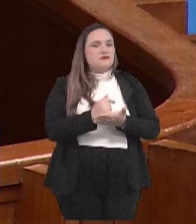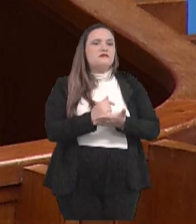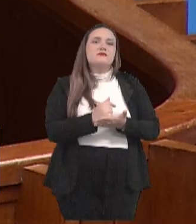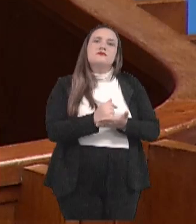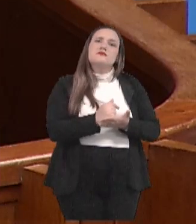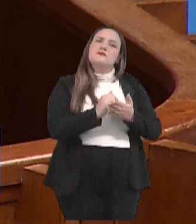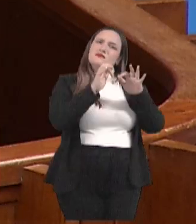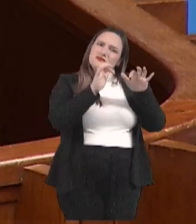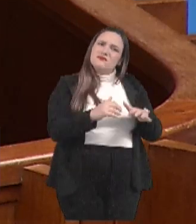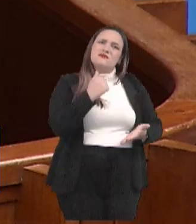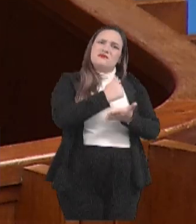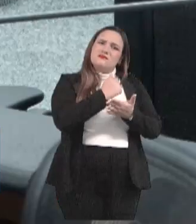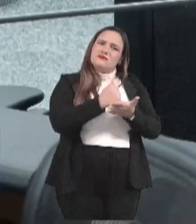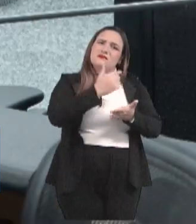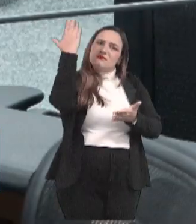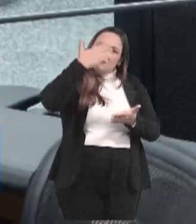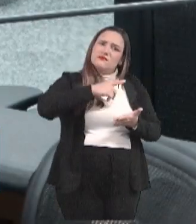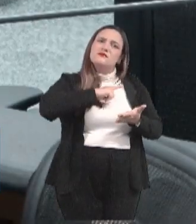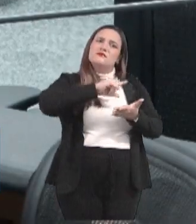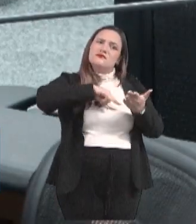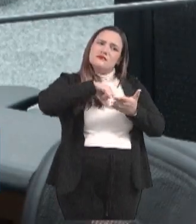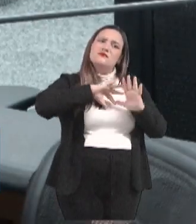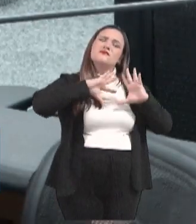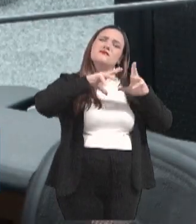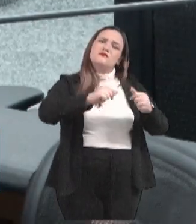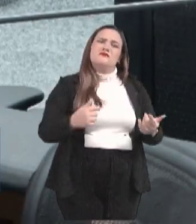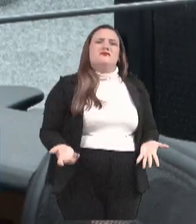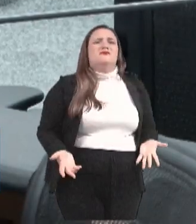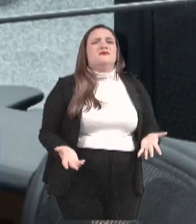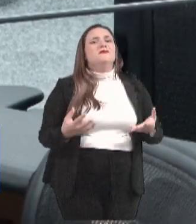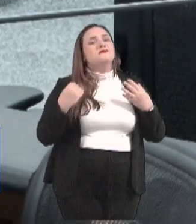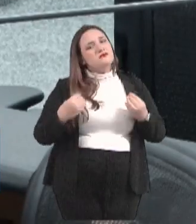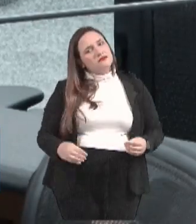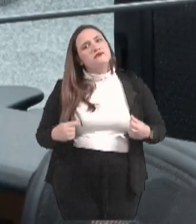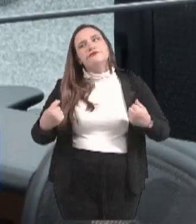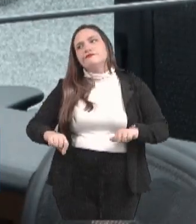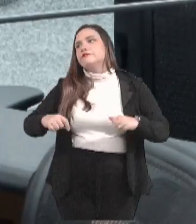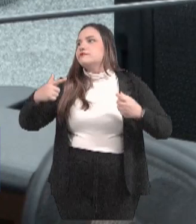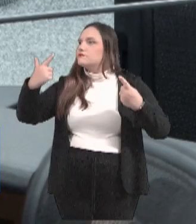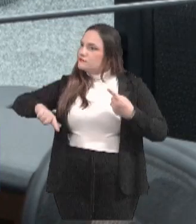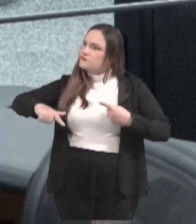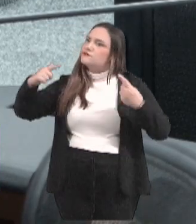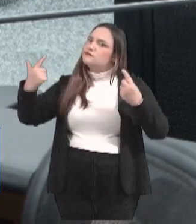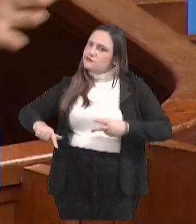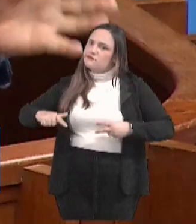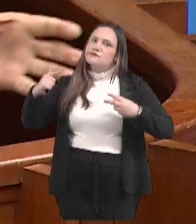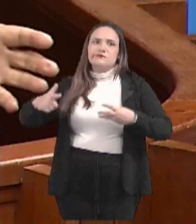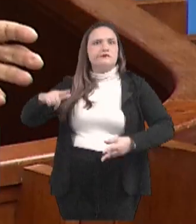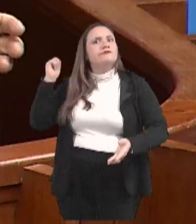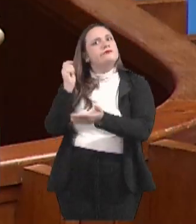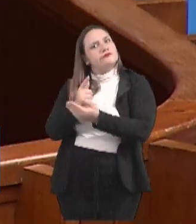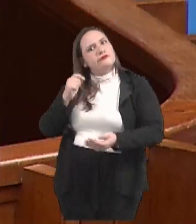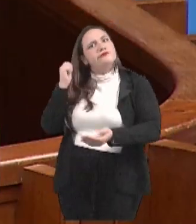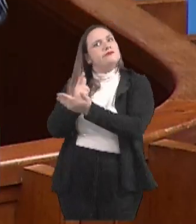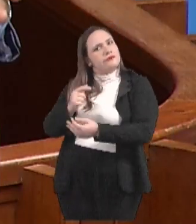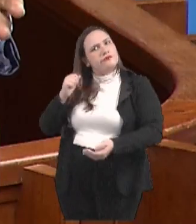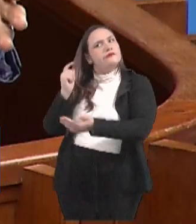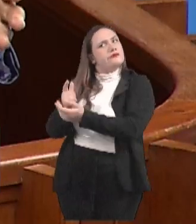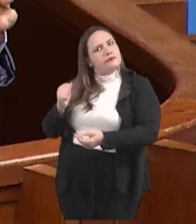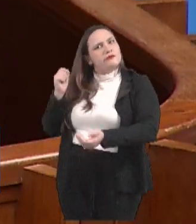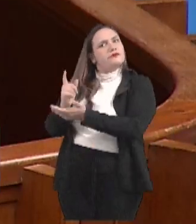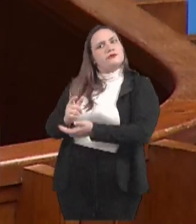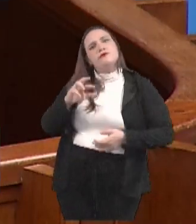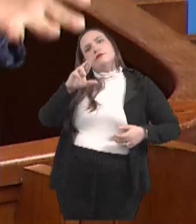a hipoteca e penhora, fala o que quiser dela, não tem que ficar gastando esses dinheiro absurdo,